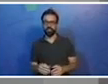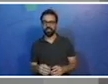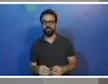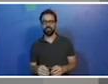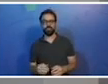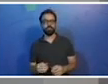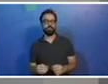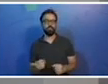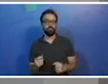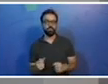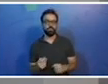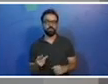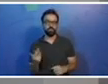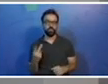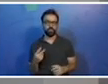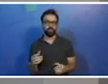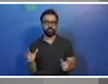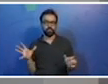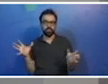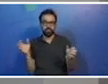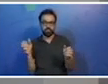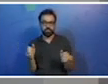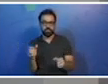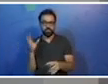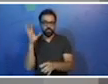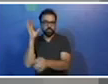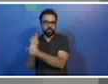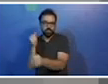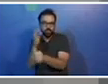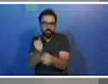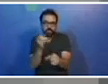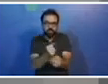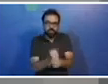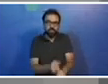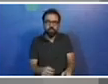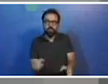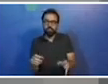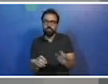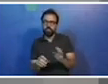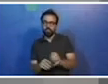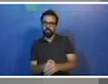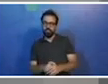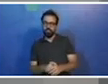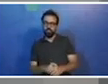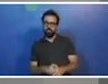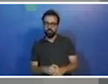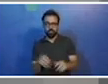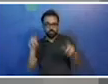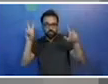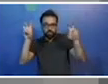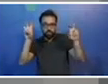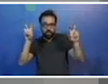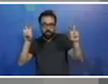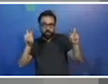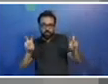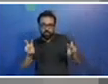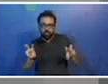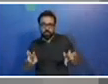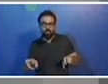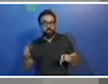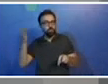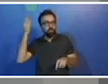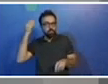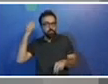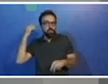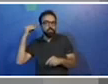fazer? Nós fizemos um apanhado de alguns conteúdos que tivemos em aulas passadas, tá?